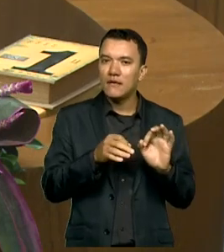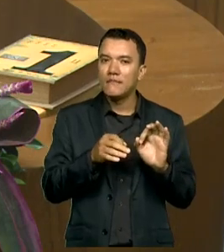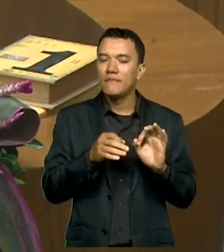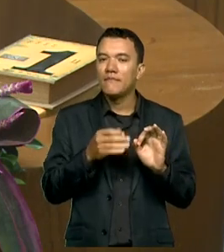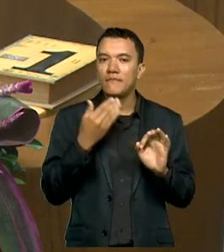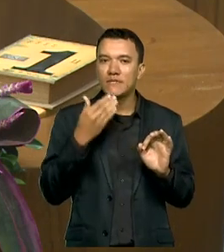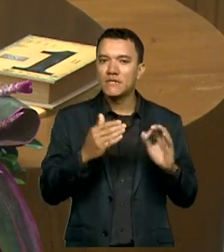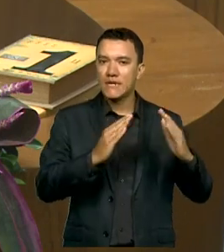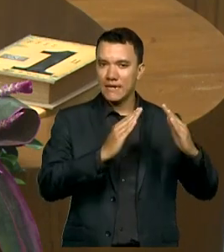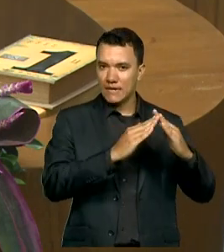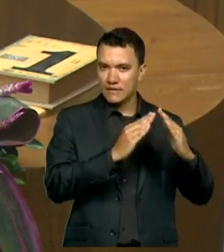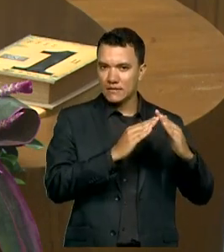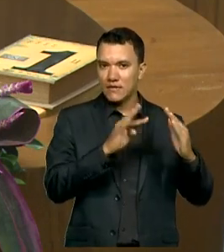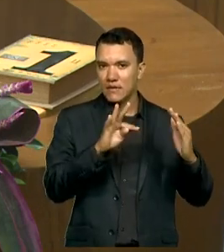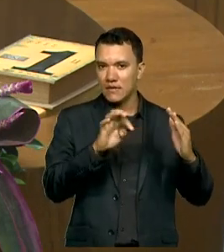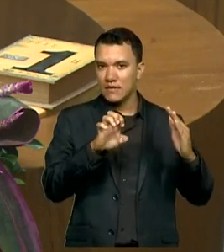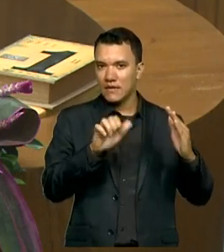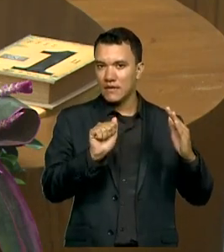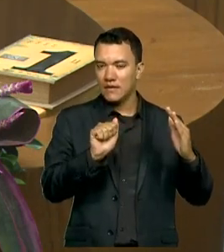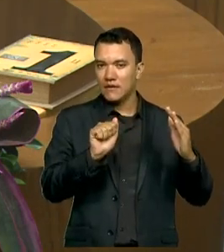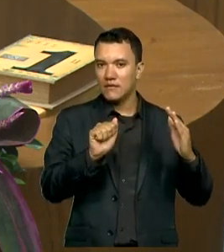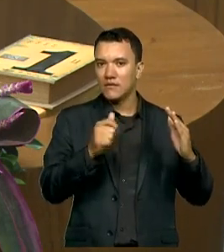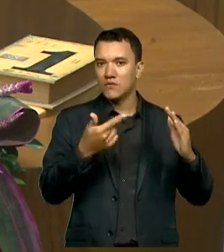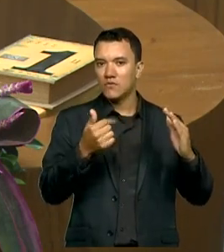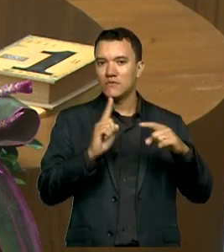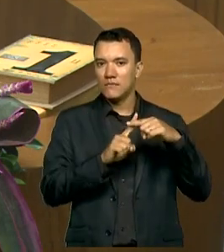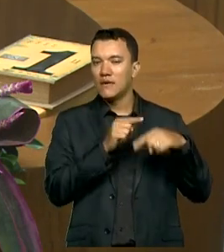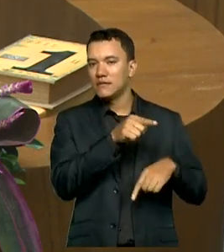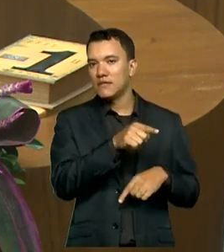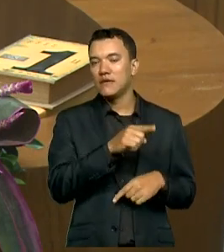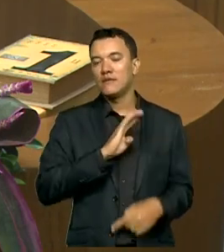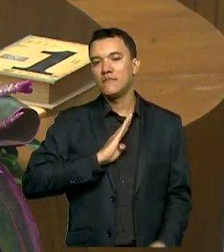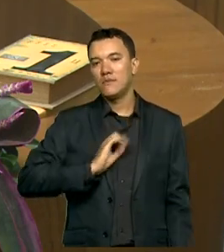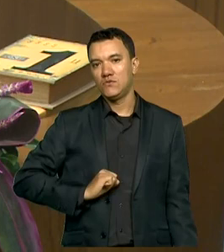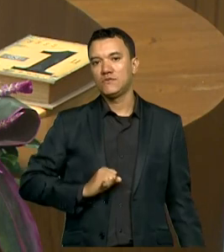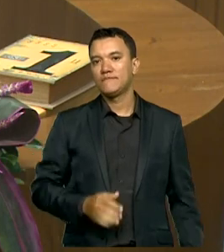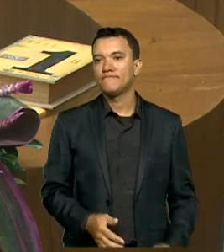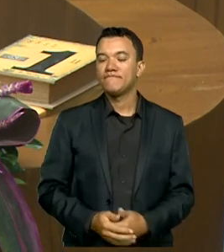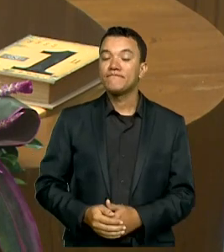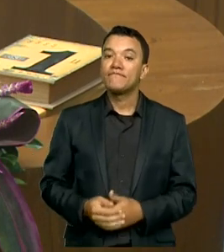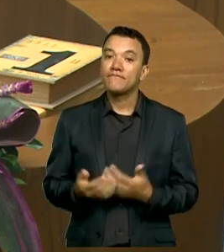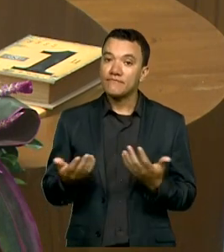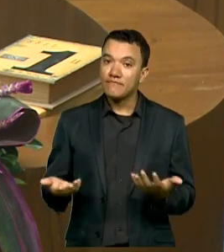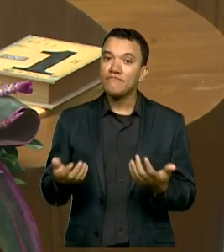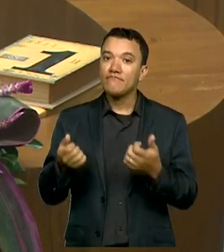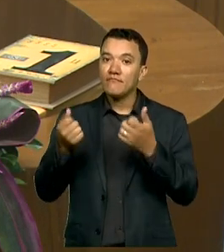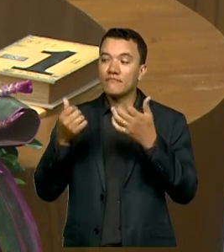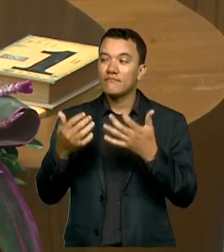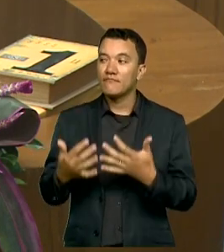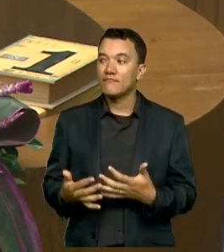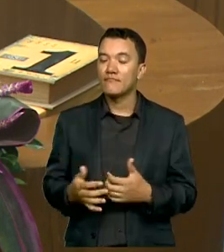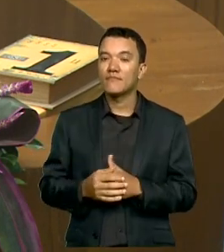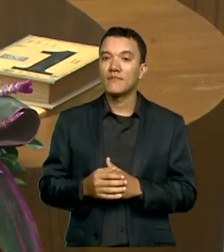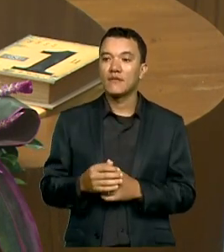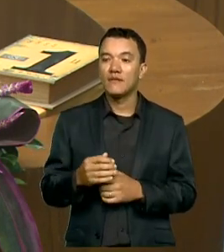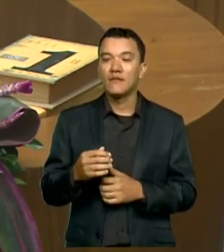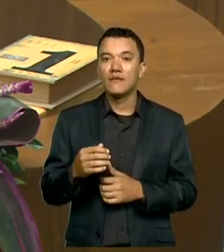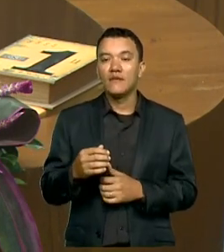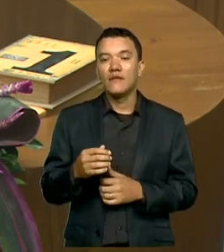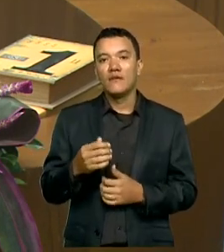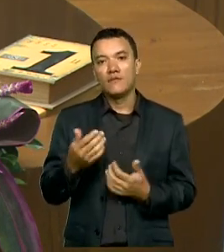Casa TEA 12+, na nossa cidade. Era isso que eu queria falar. Saúde é